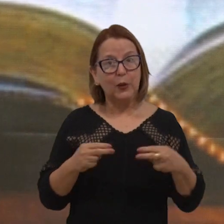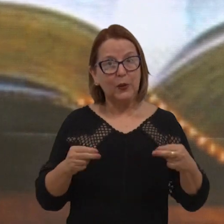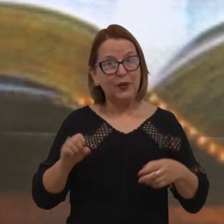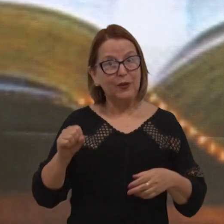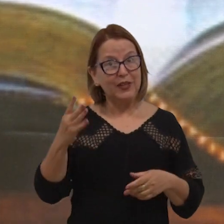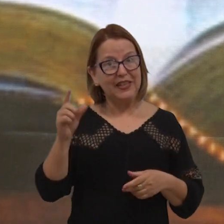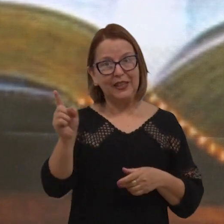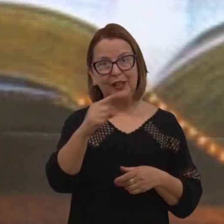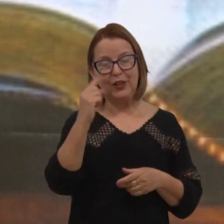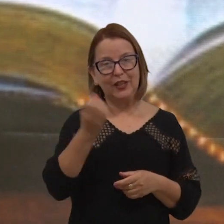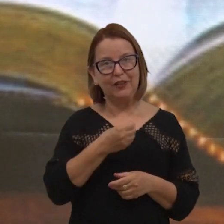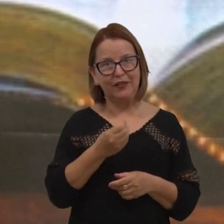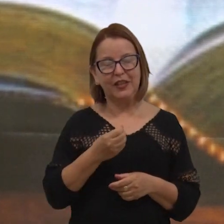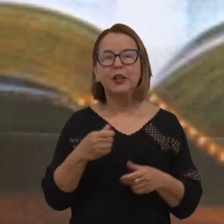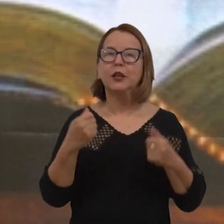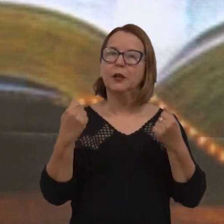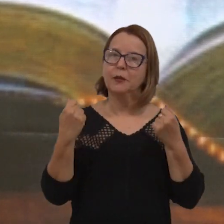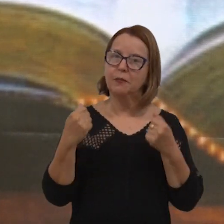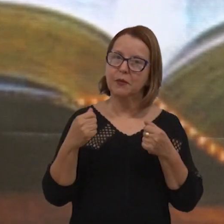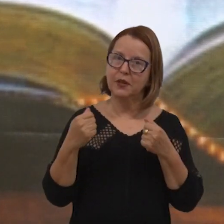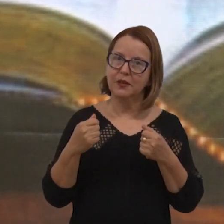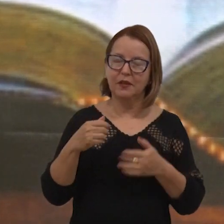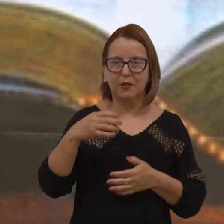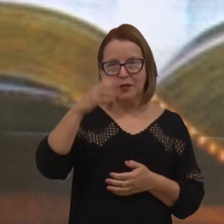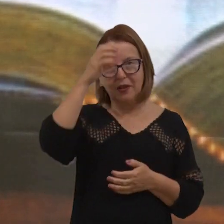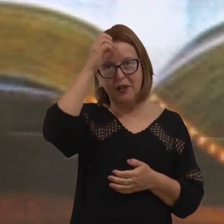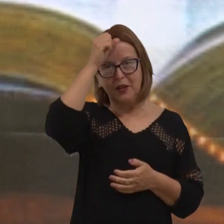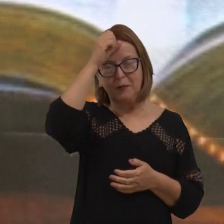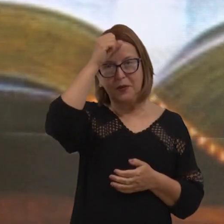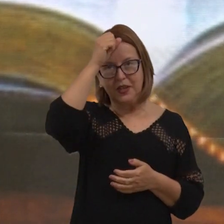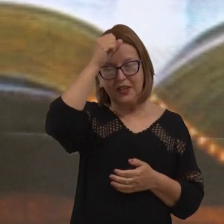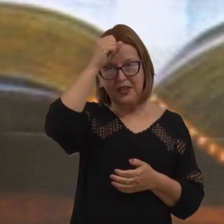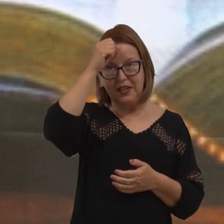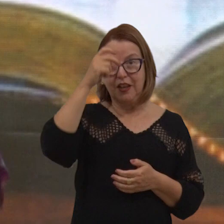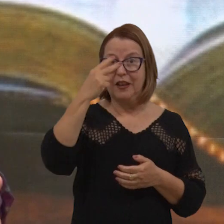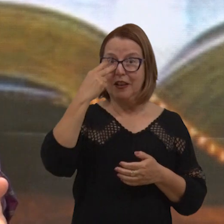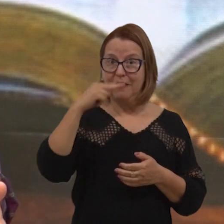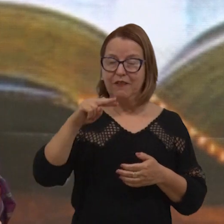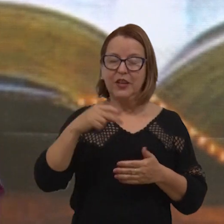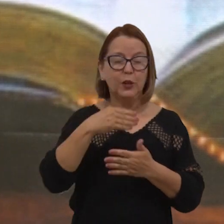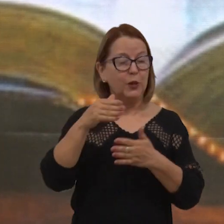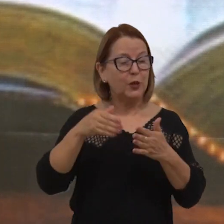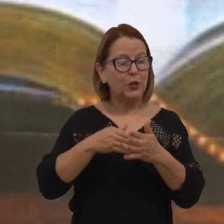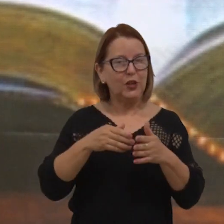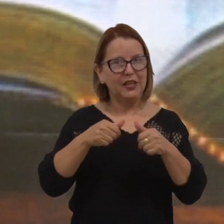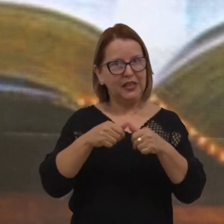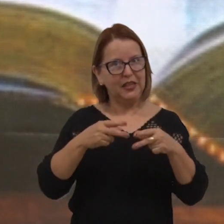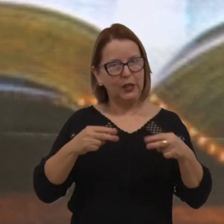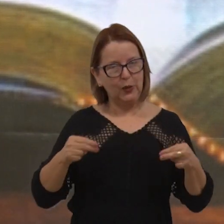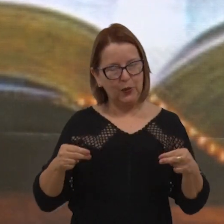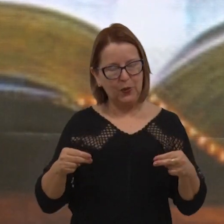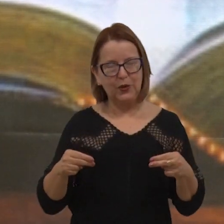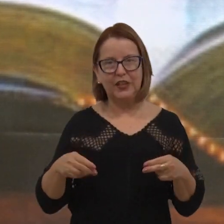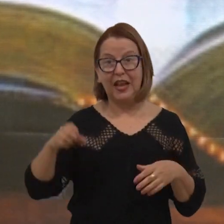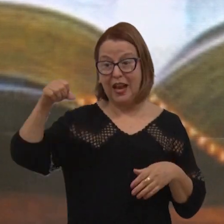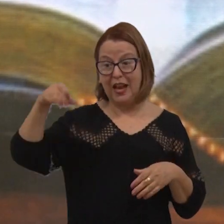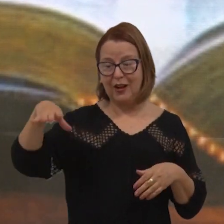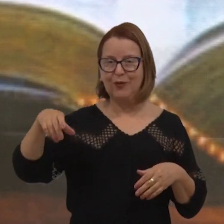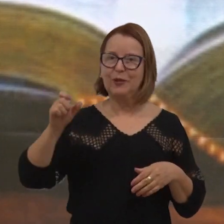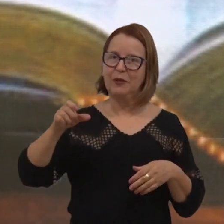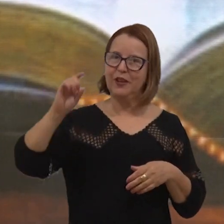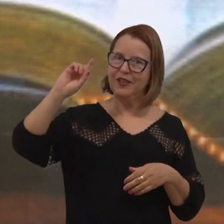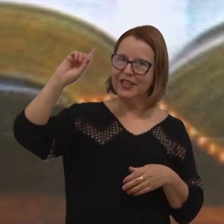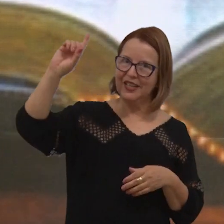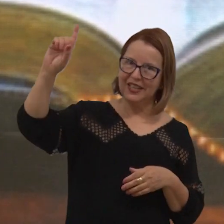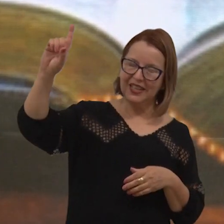vida. Se você não aprender a olhar para tudo isso, como eu estou dizendo aqui, à luz da palavra de Deus, à